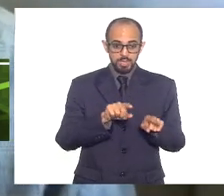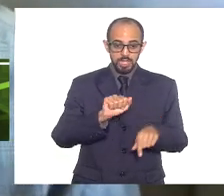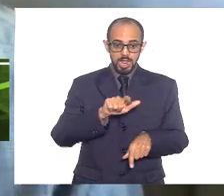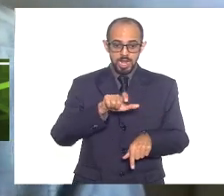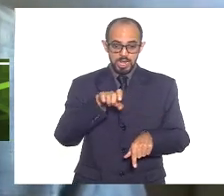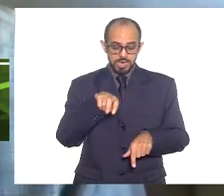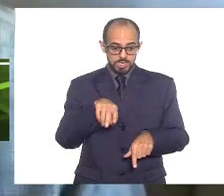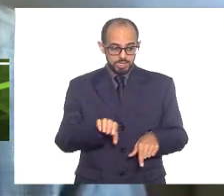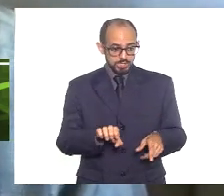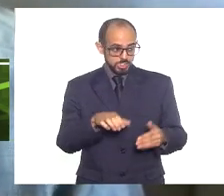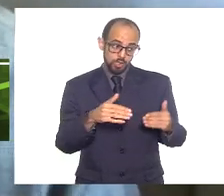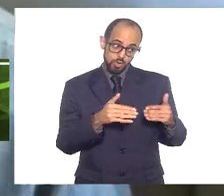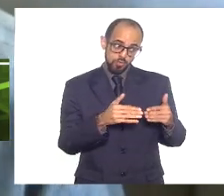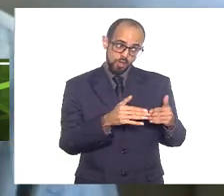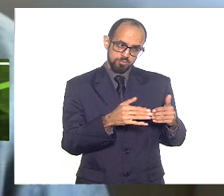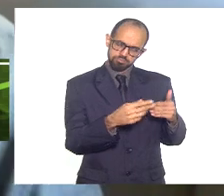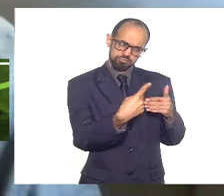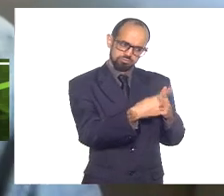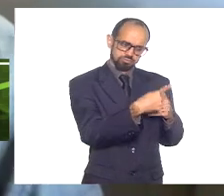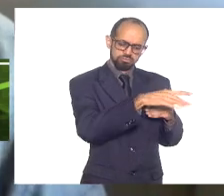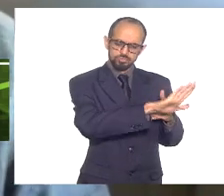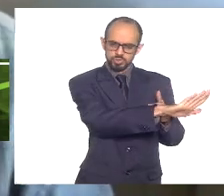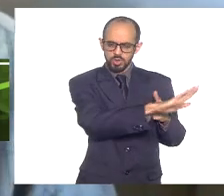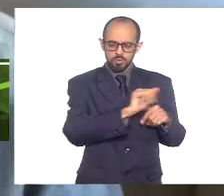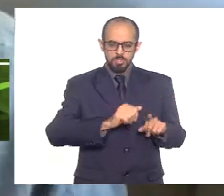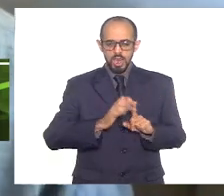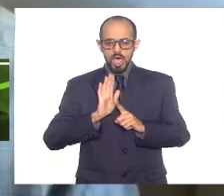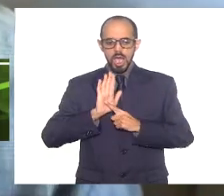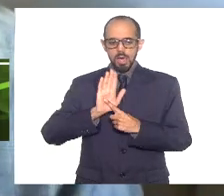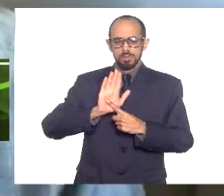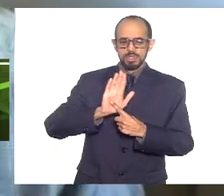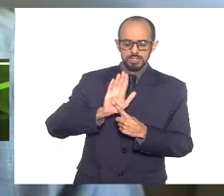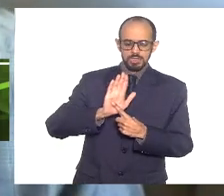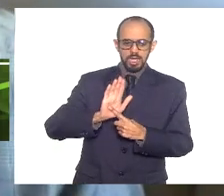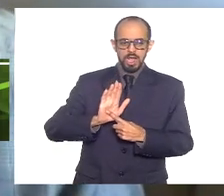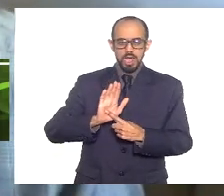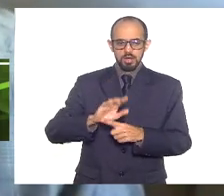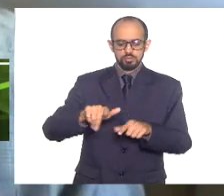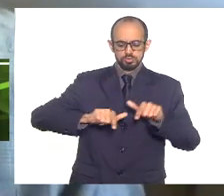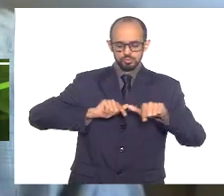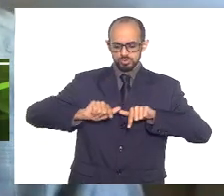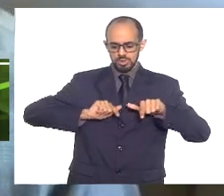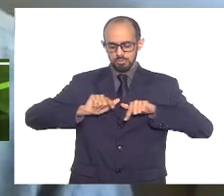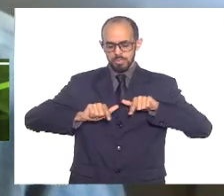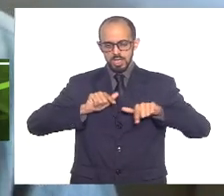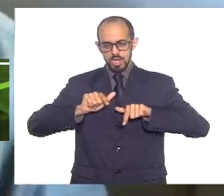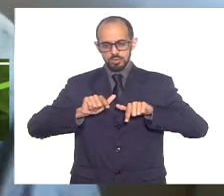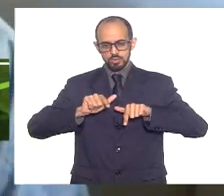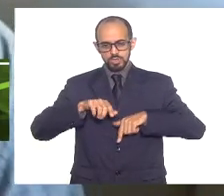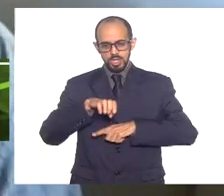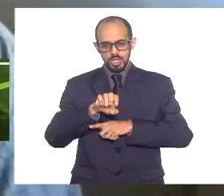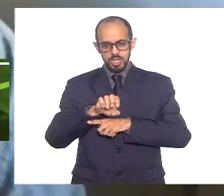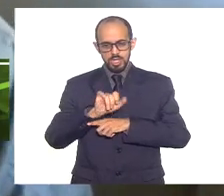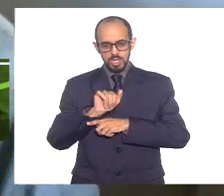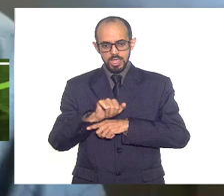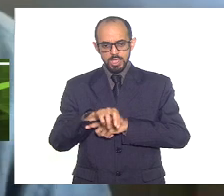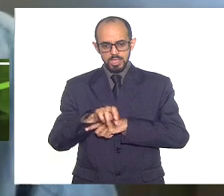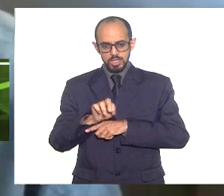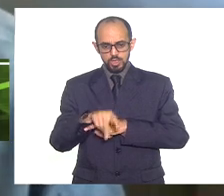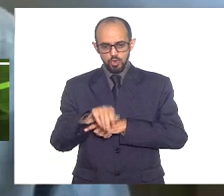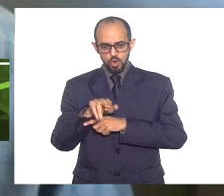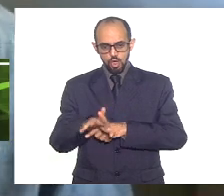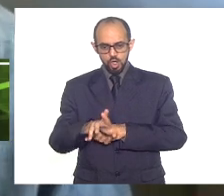dispor, para apresentar, né, os trabalhos da Equinor